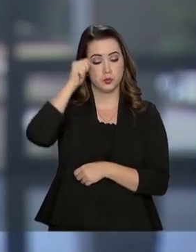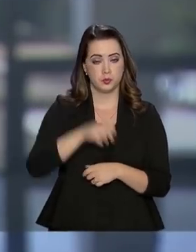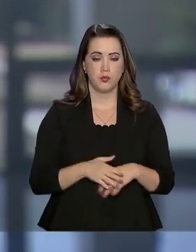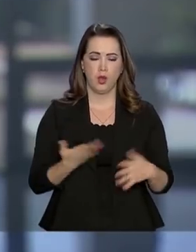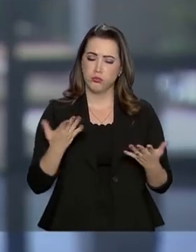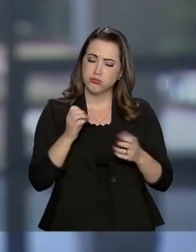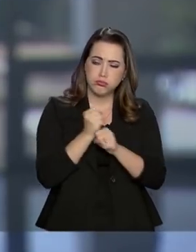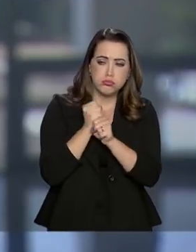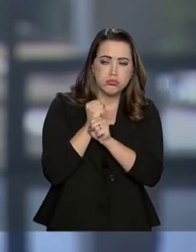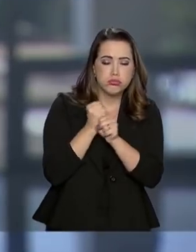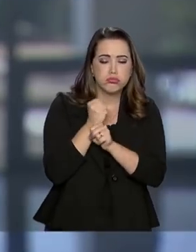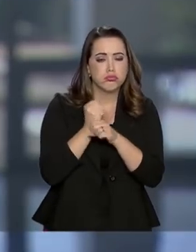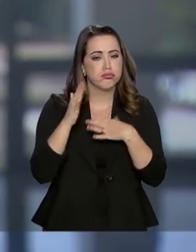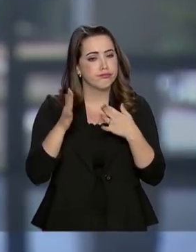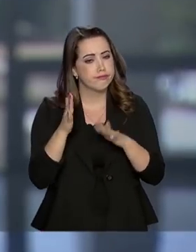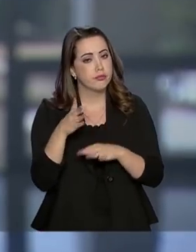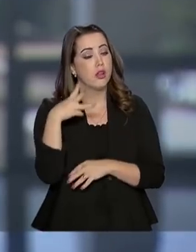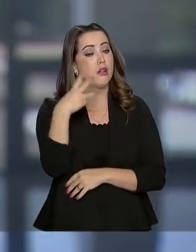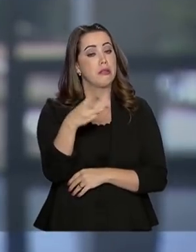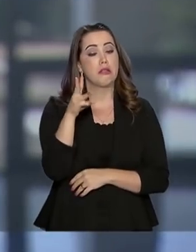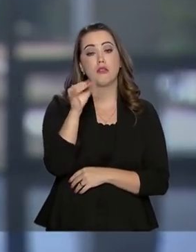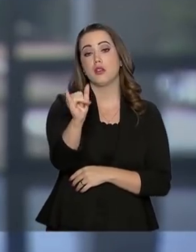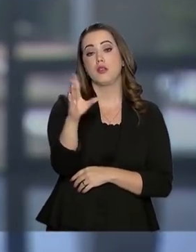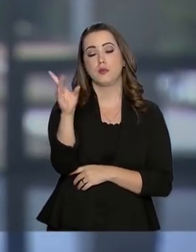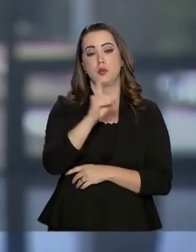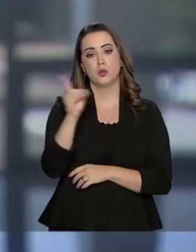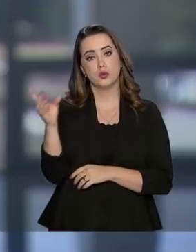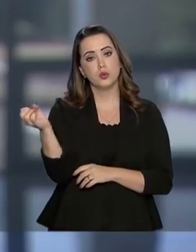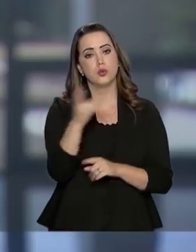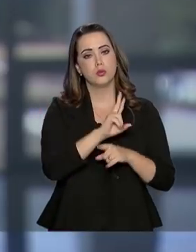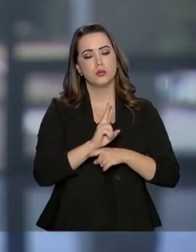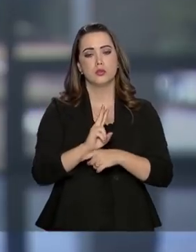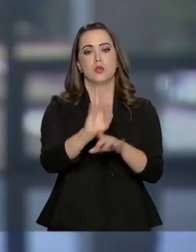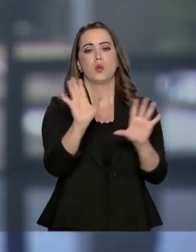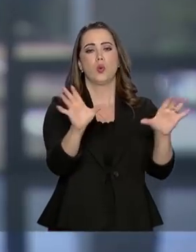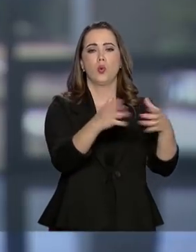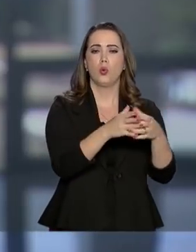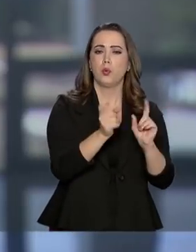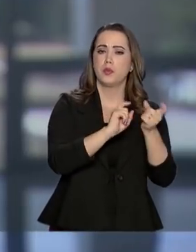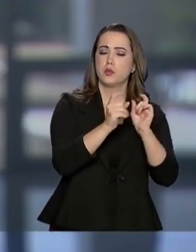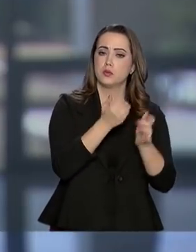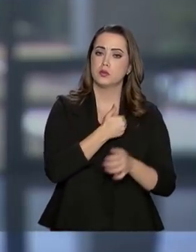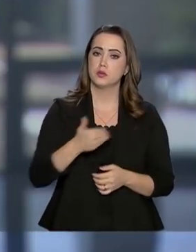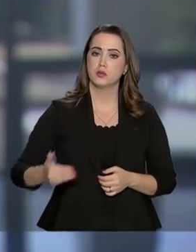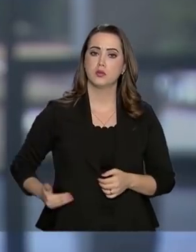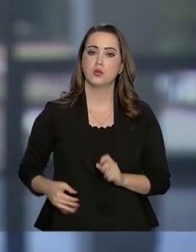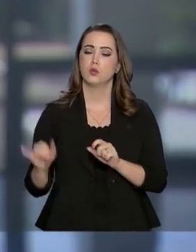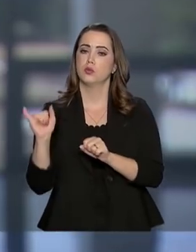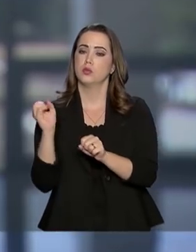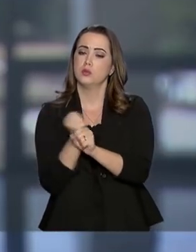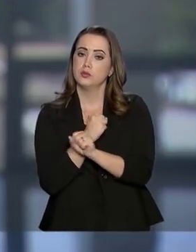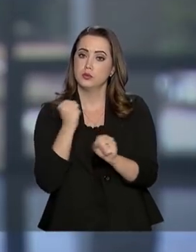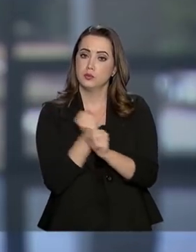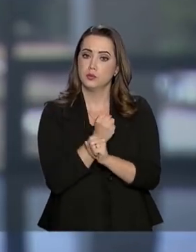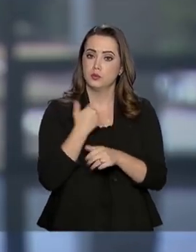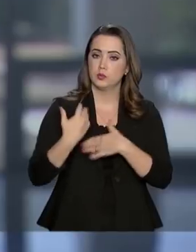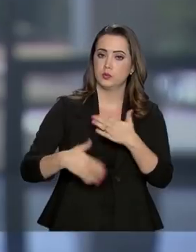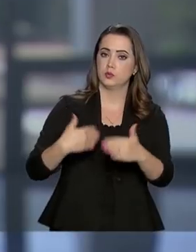média, 3 bilhões de dólares em novos financiamentos em áreas como gestão pública, infraestrutura,